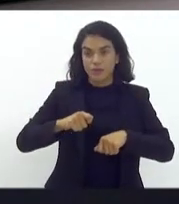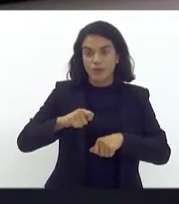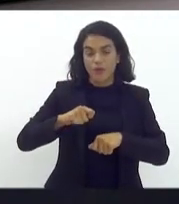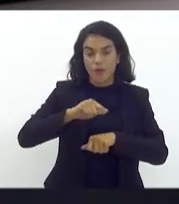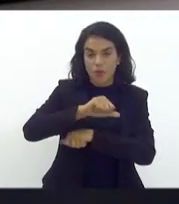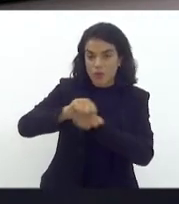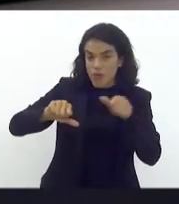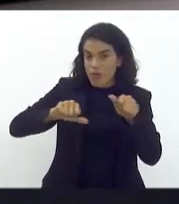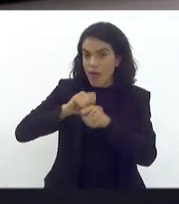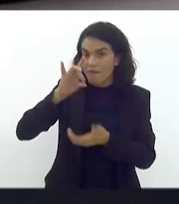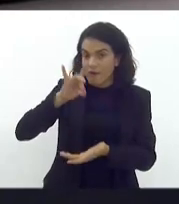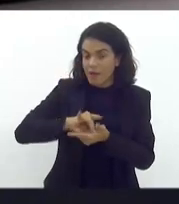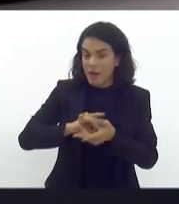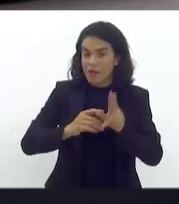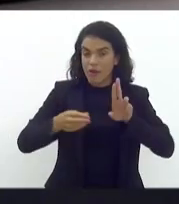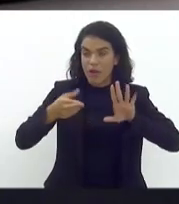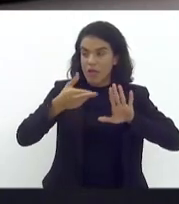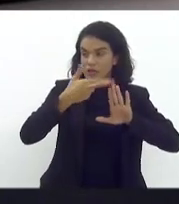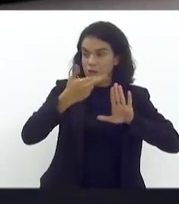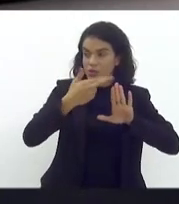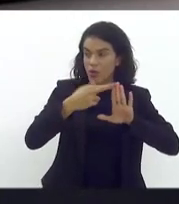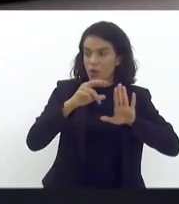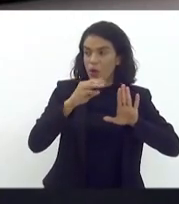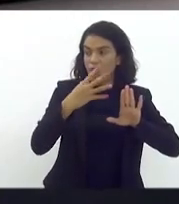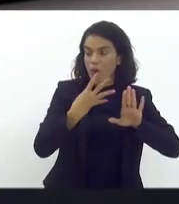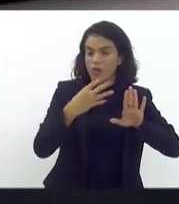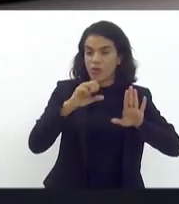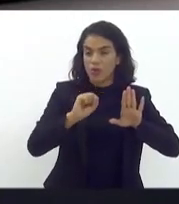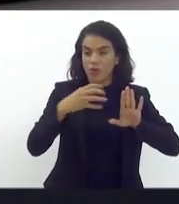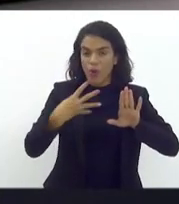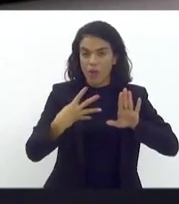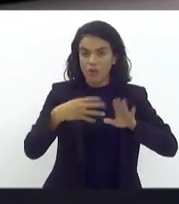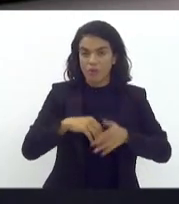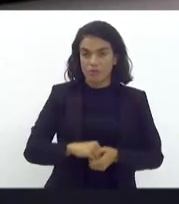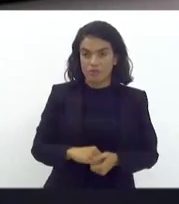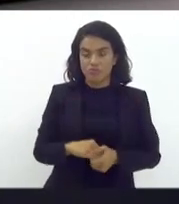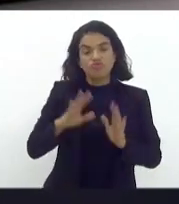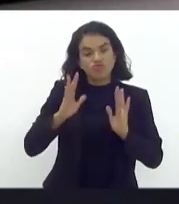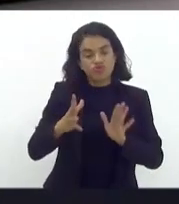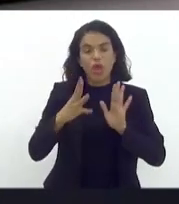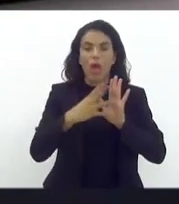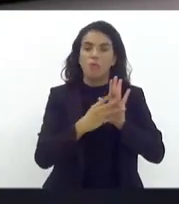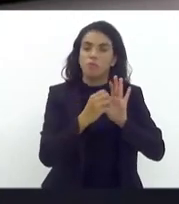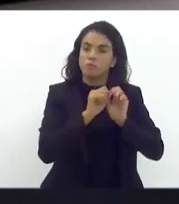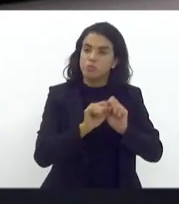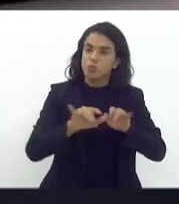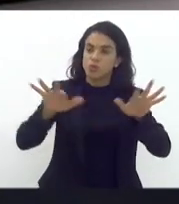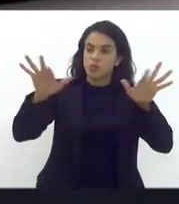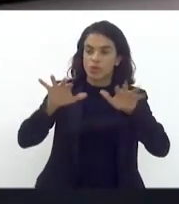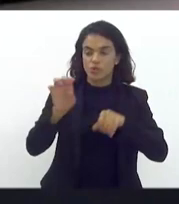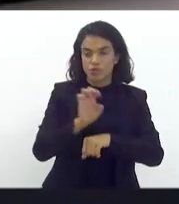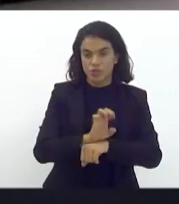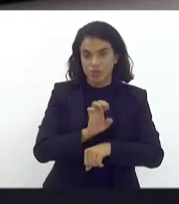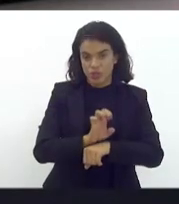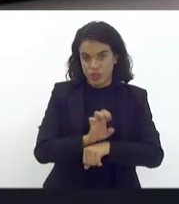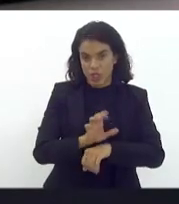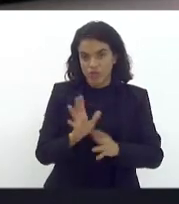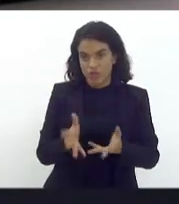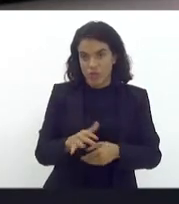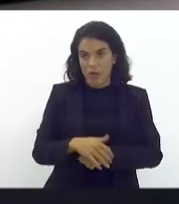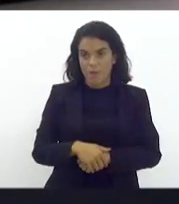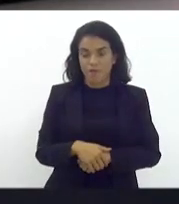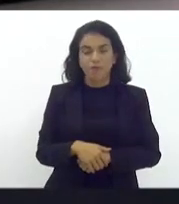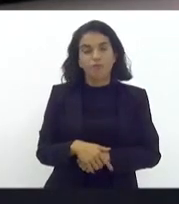484 a resolução sim é e já tá sendo feito em outros estados é isso que eu quero dizer por exemplo um procedimento de operação